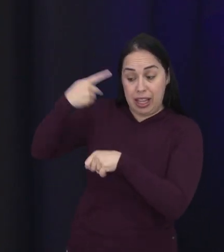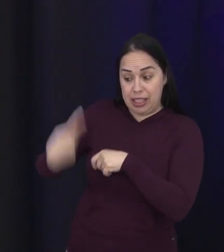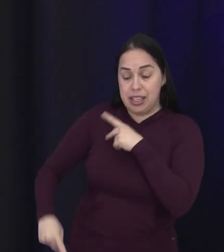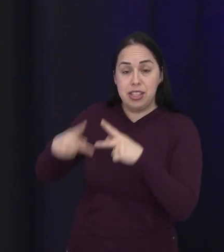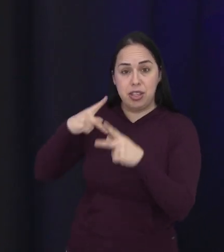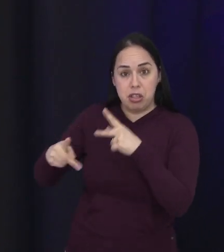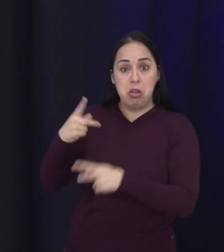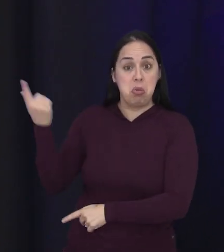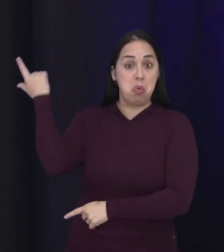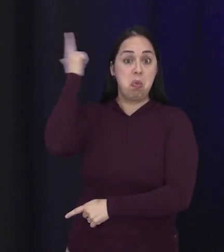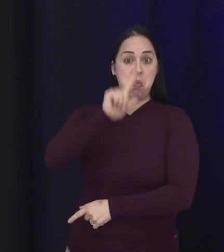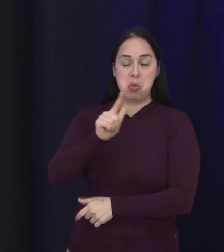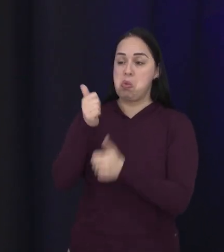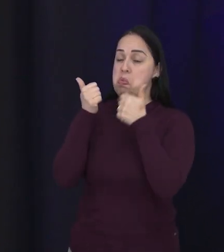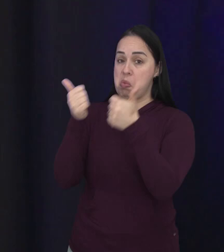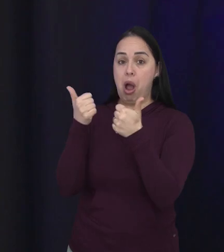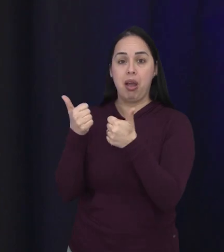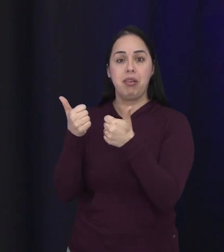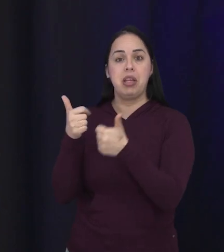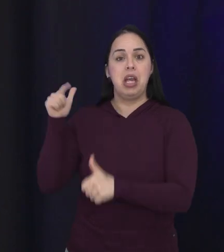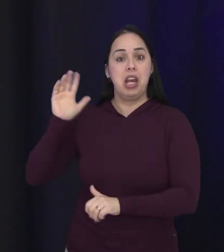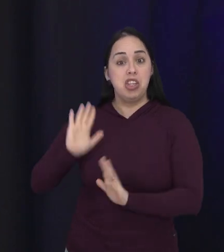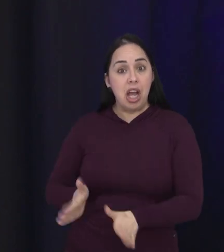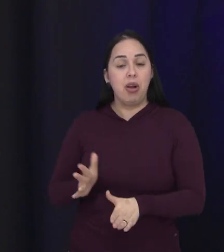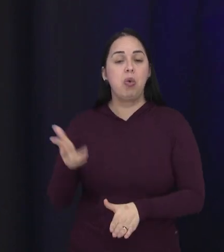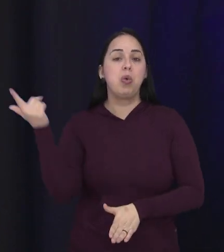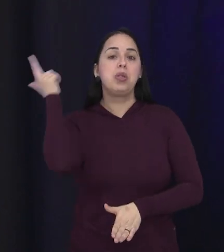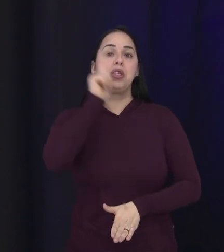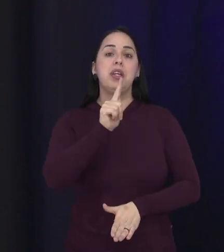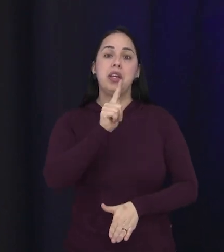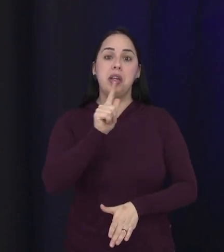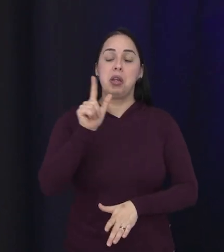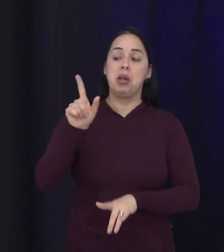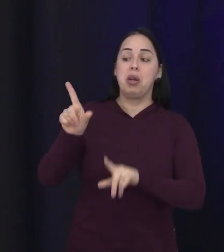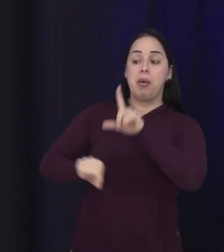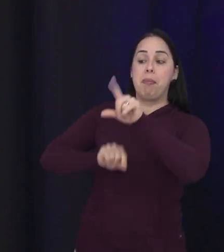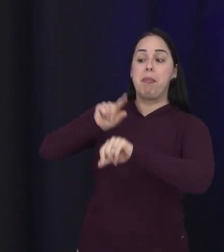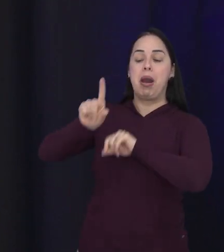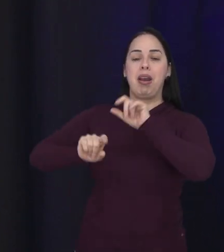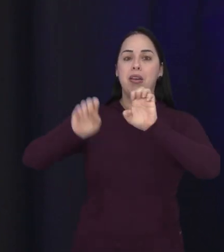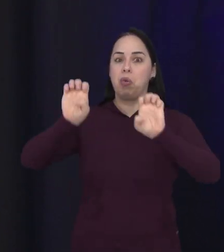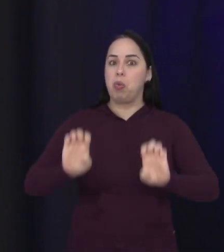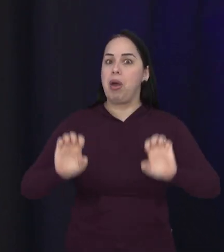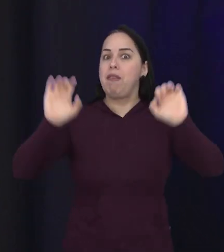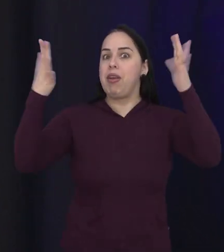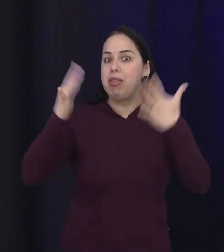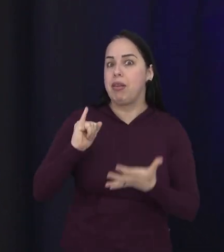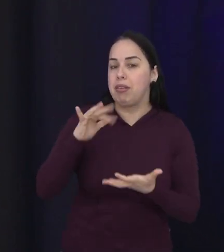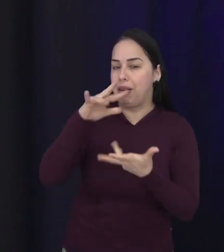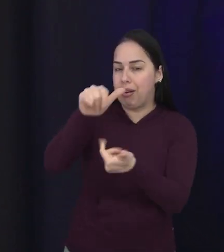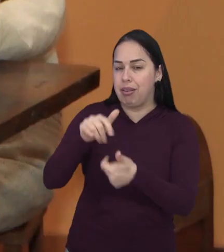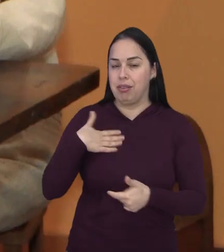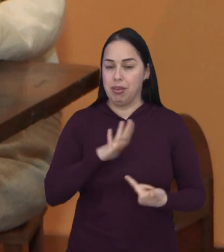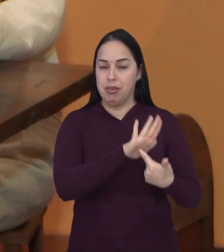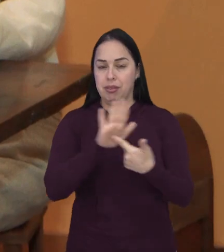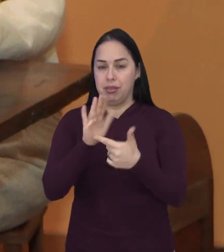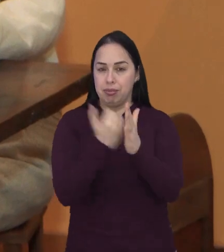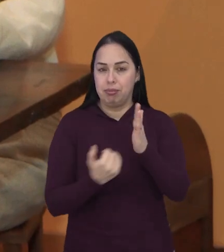Campos tem se saído muito bem. Eles já até tiveram produções selecionadas para festivais internacionais. Olha só.